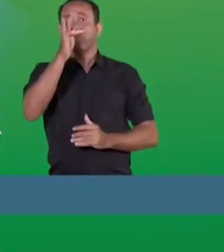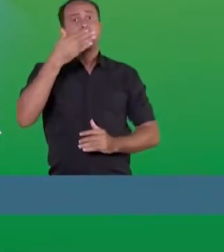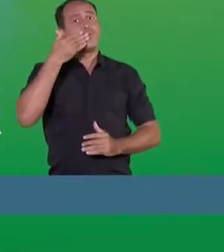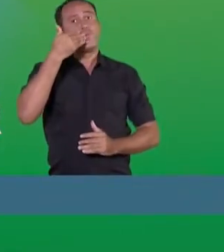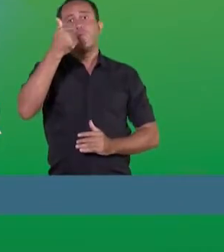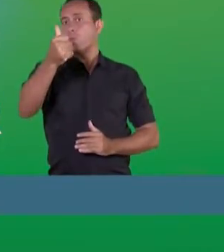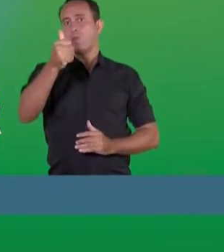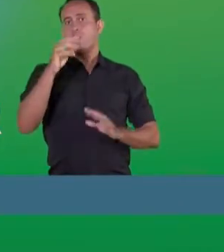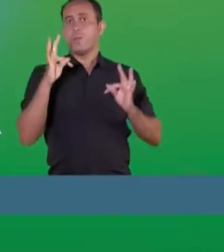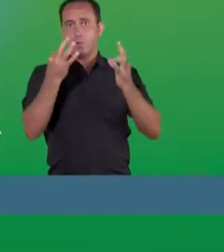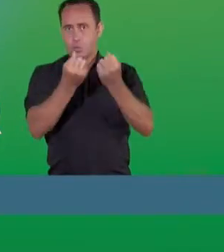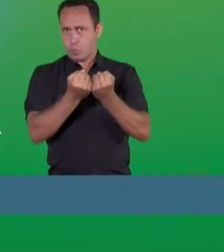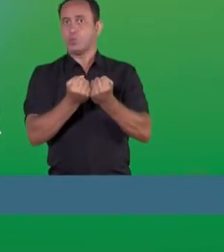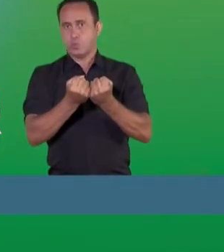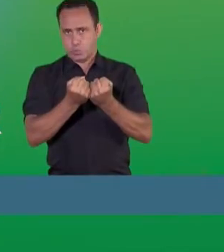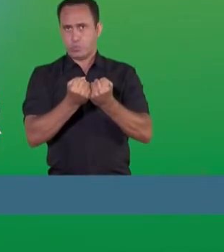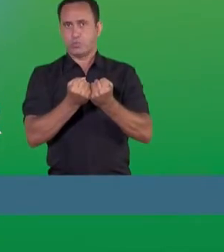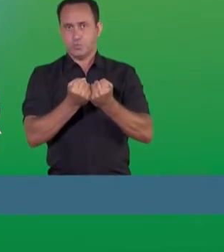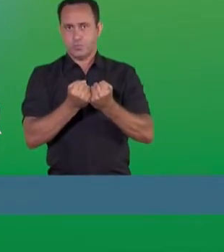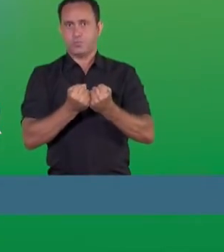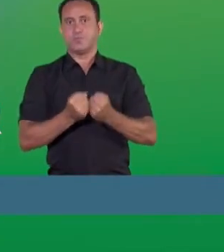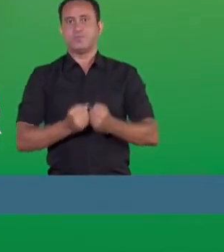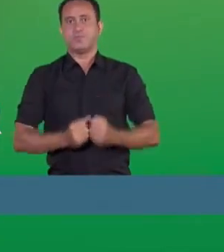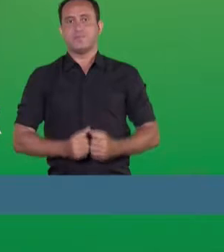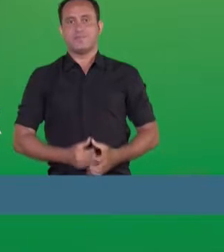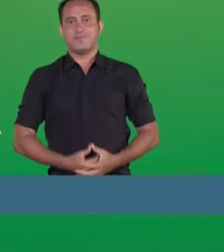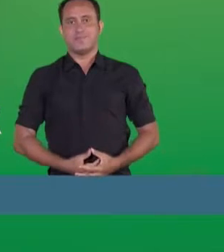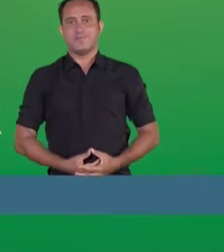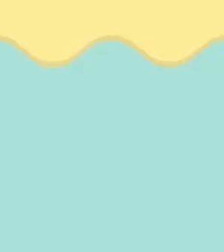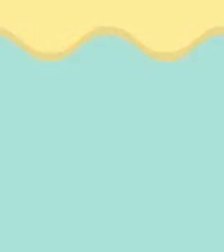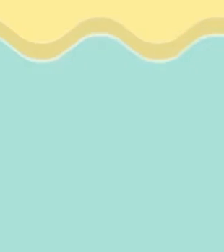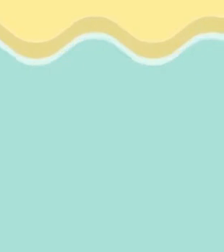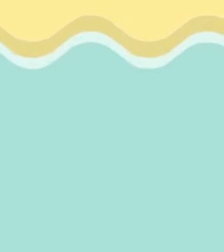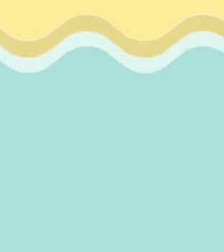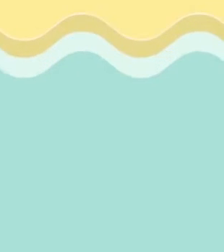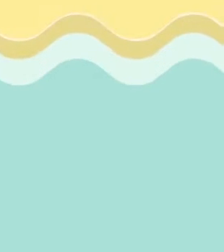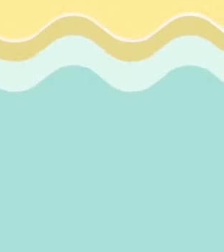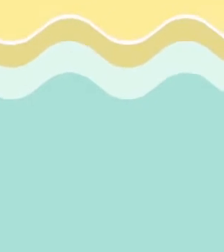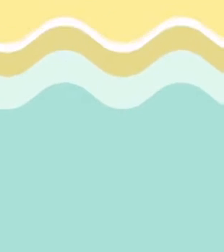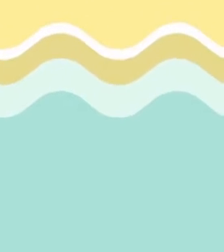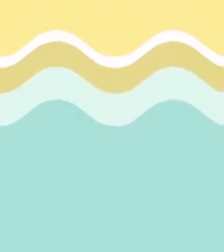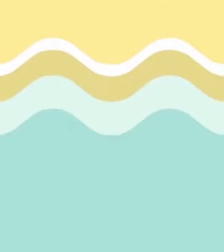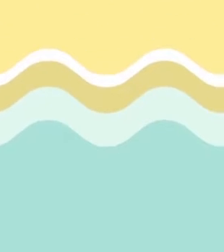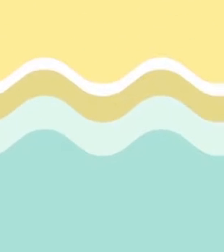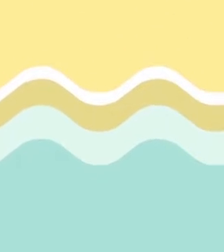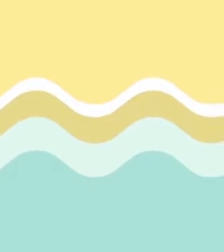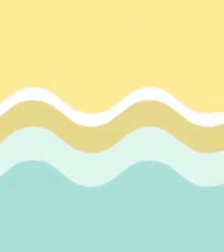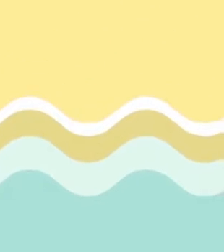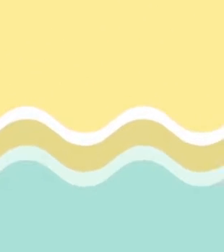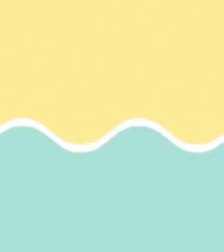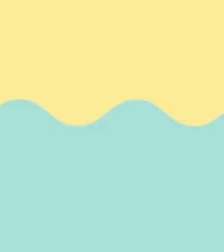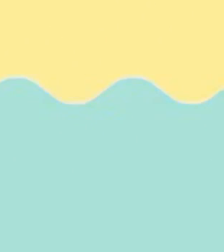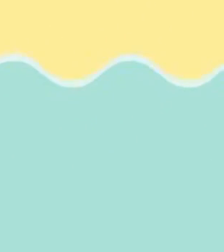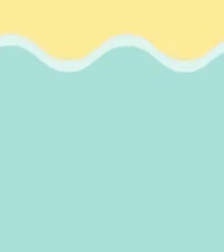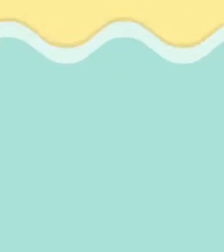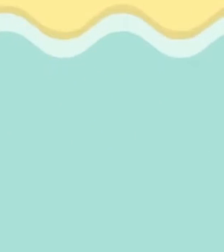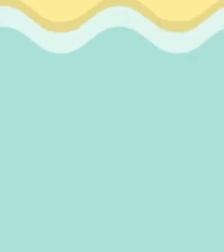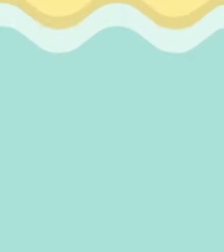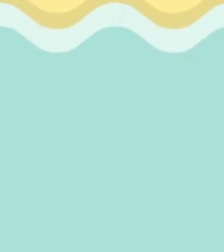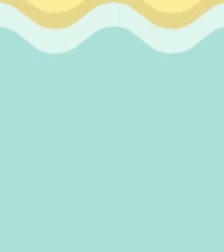de um futuro cada vez melhor para todos e é na praia que você pega sol mergulha